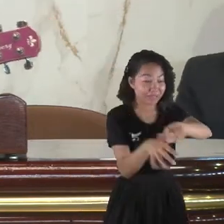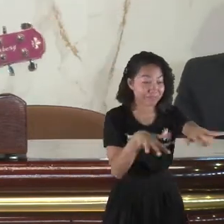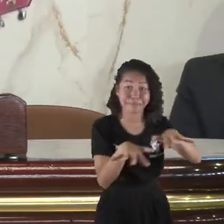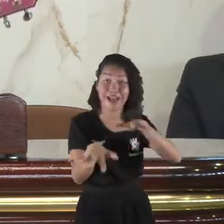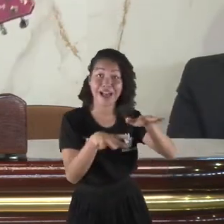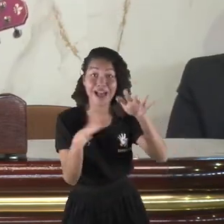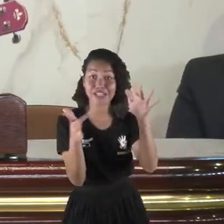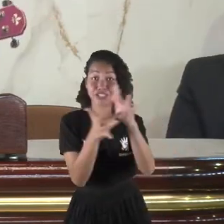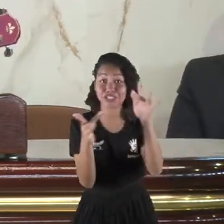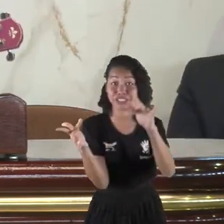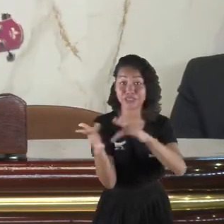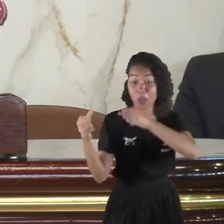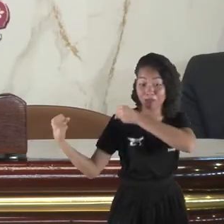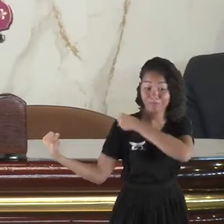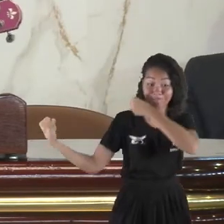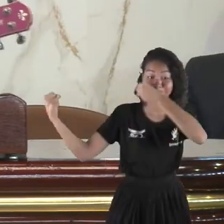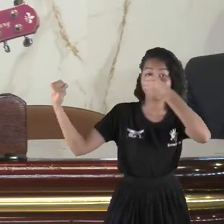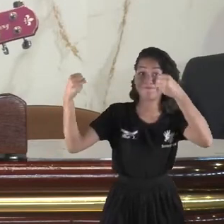diante da